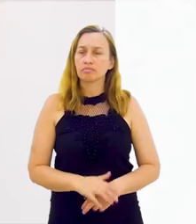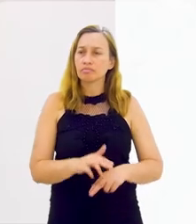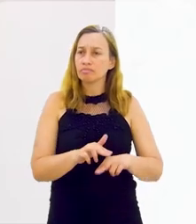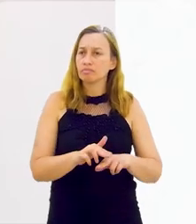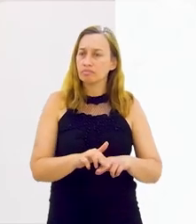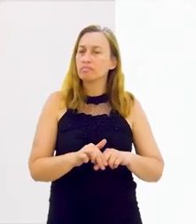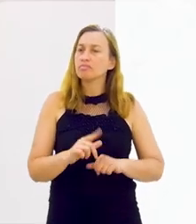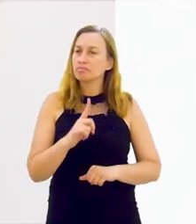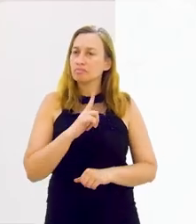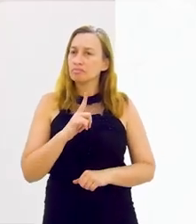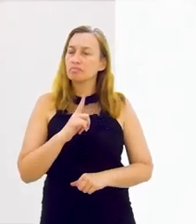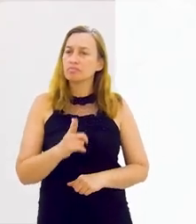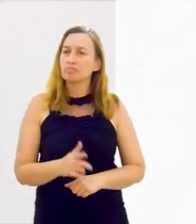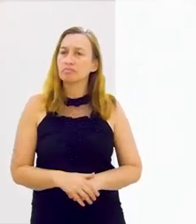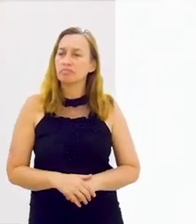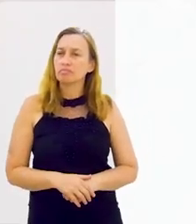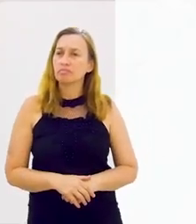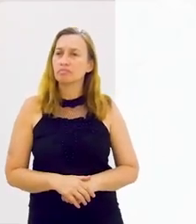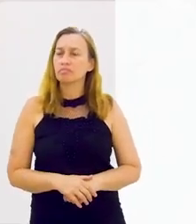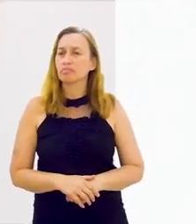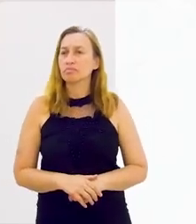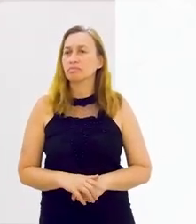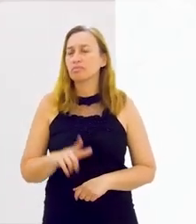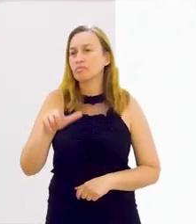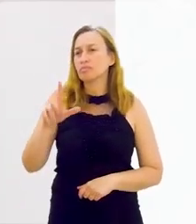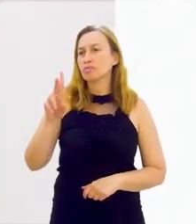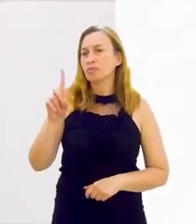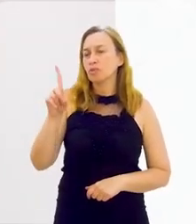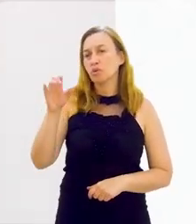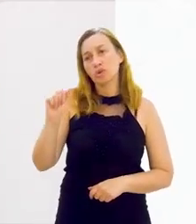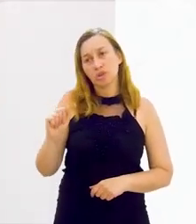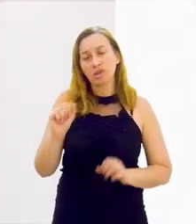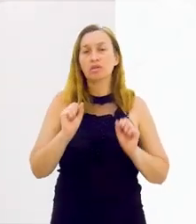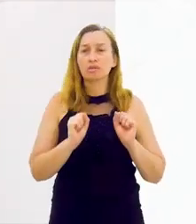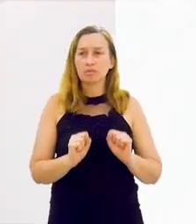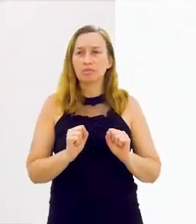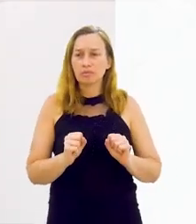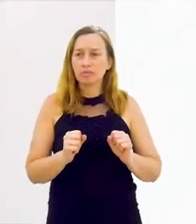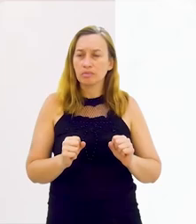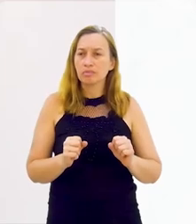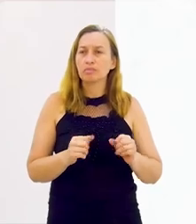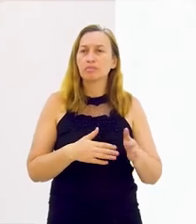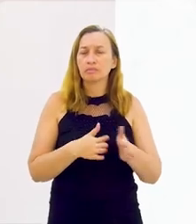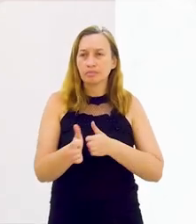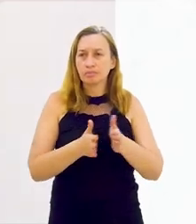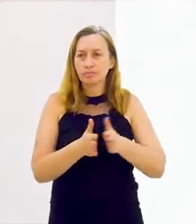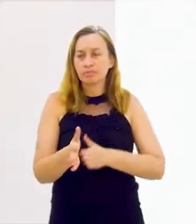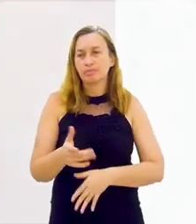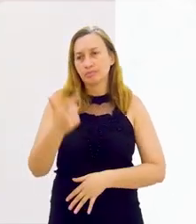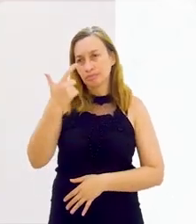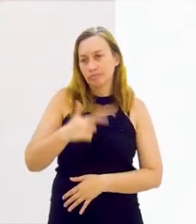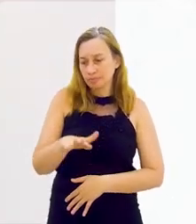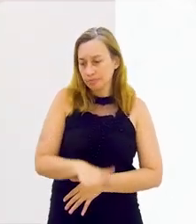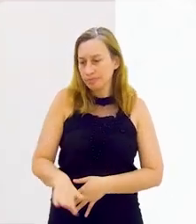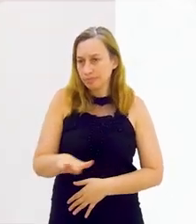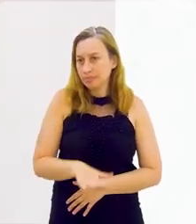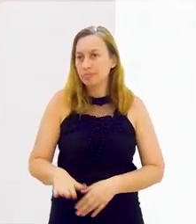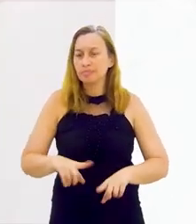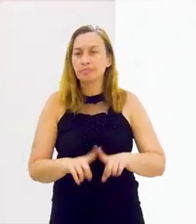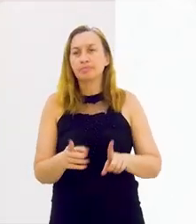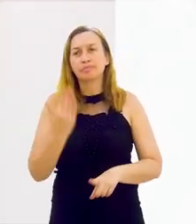recursos que elas têm, claro, de uma maneira lúdica, de uma maneira que elas consigam acessar, porque são crianças,